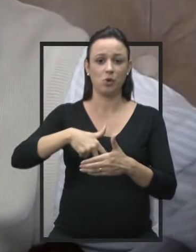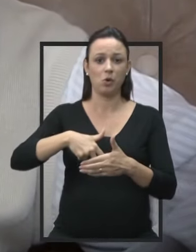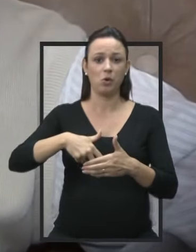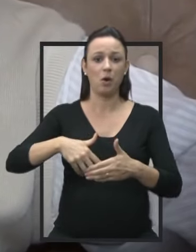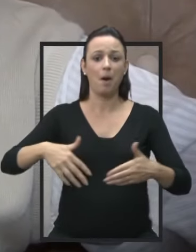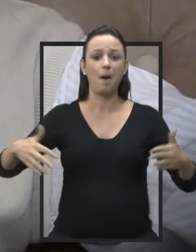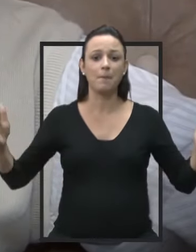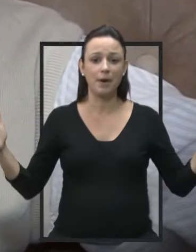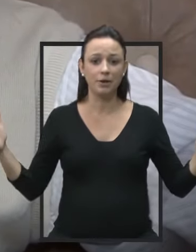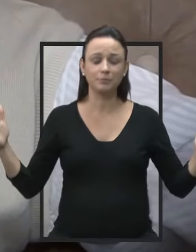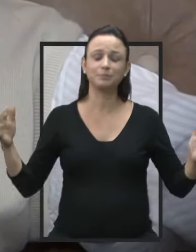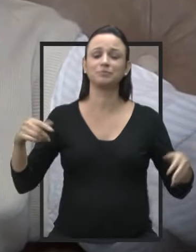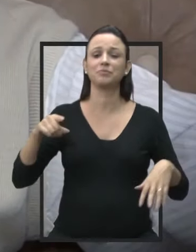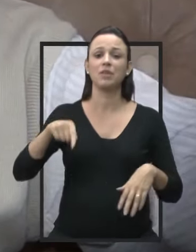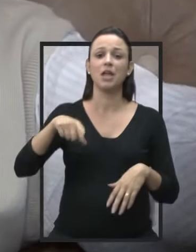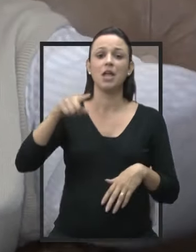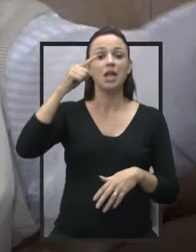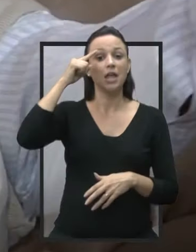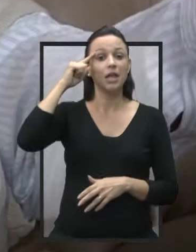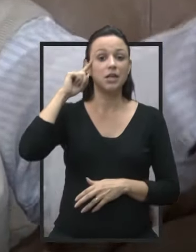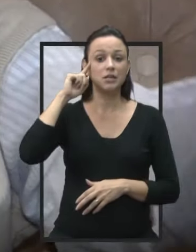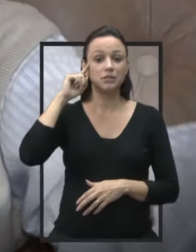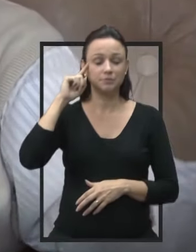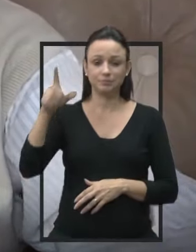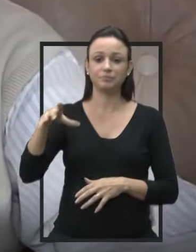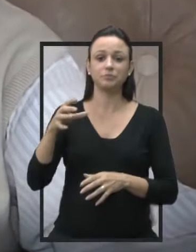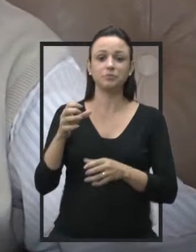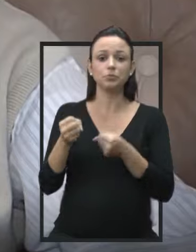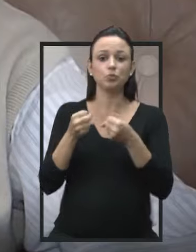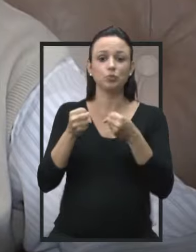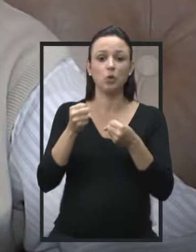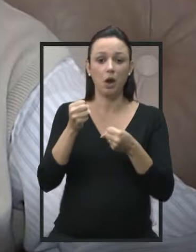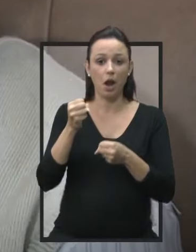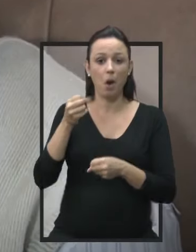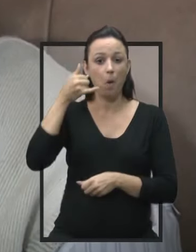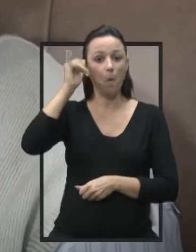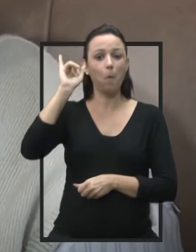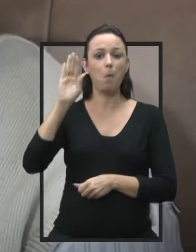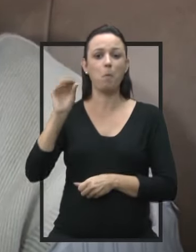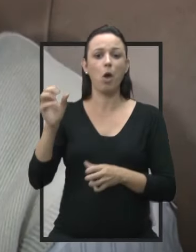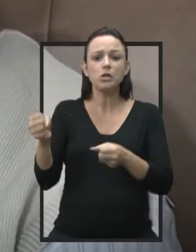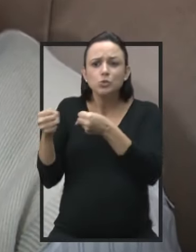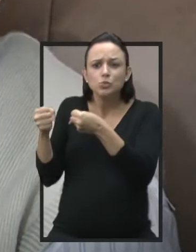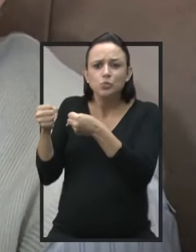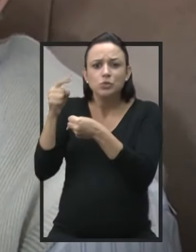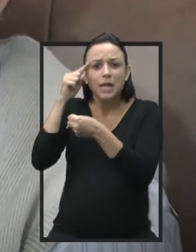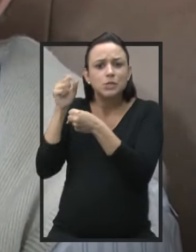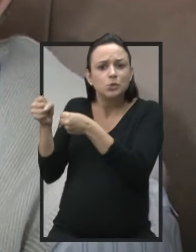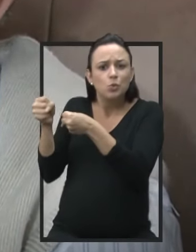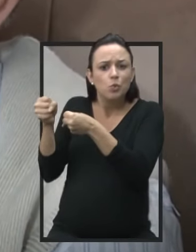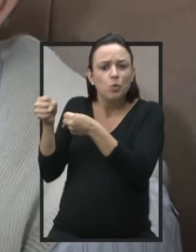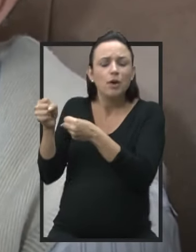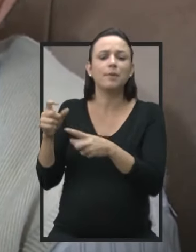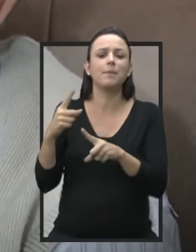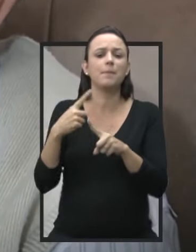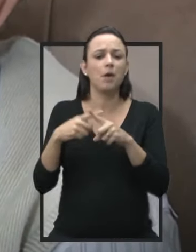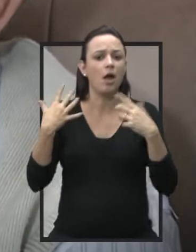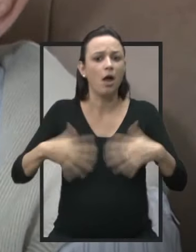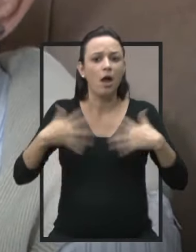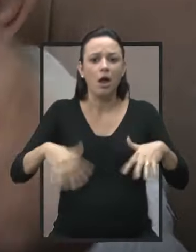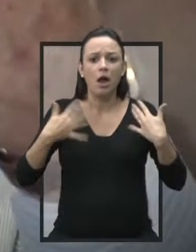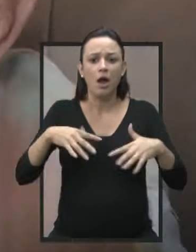braços assim abertos, e o Zezinho Magalhães segurando o boi. Ele ficou desesperado, porque ele